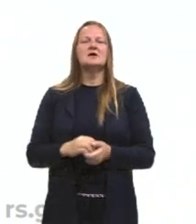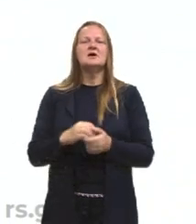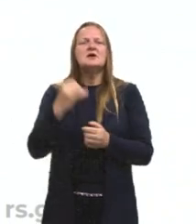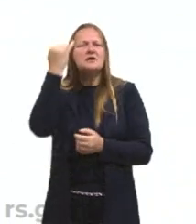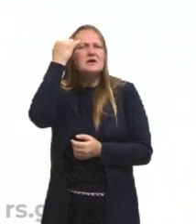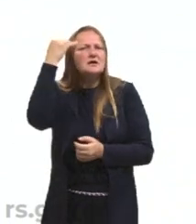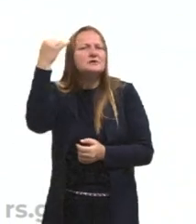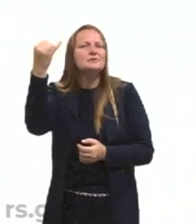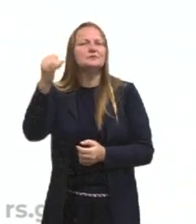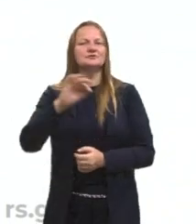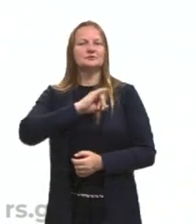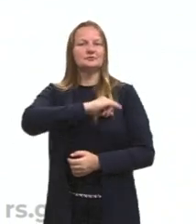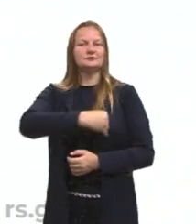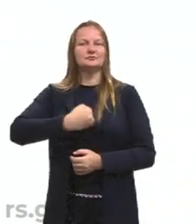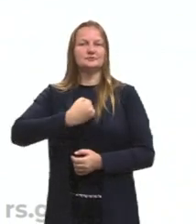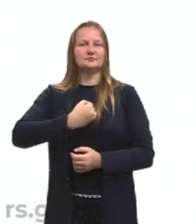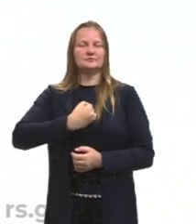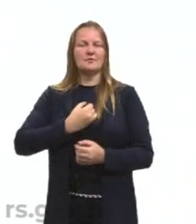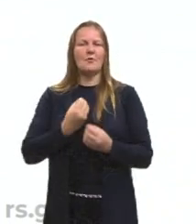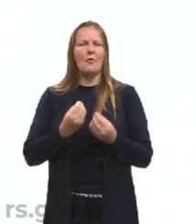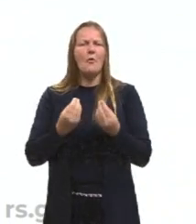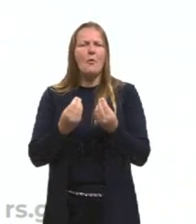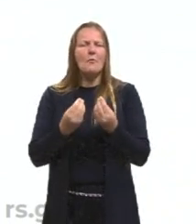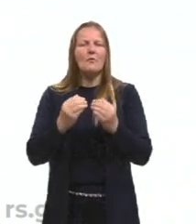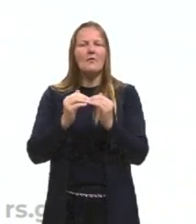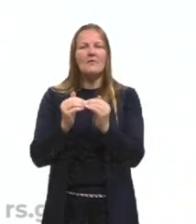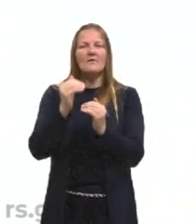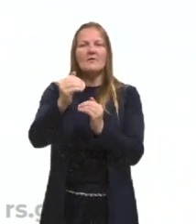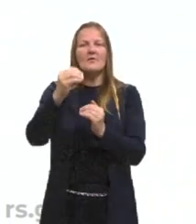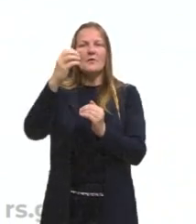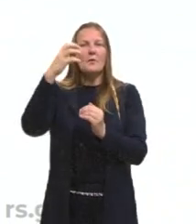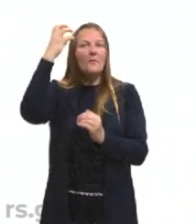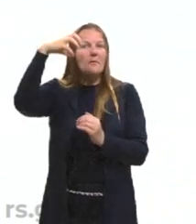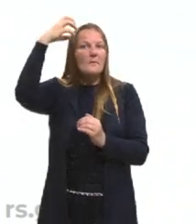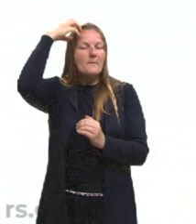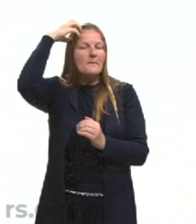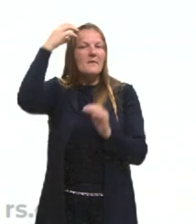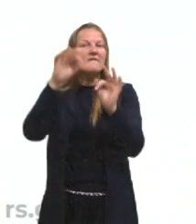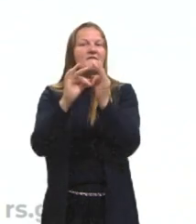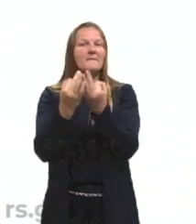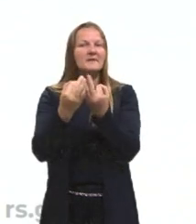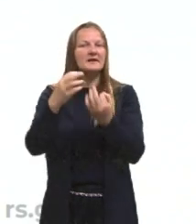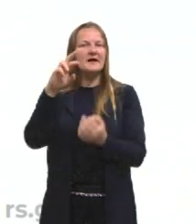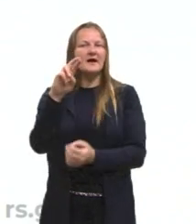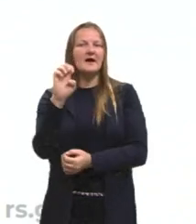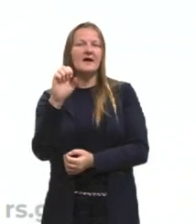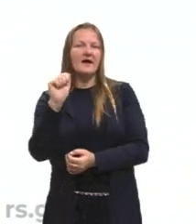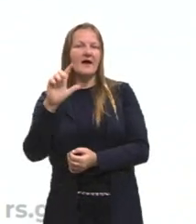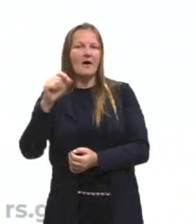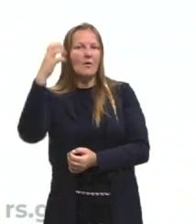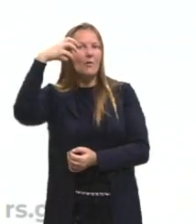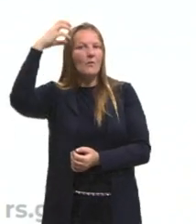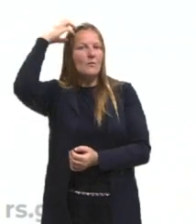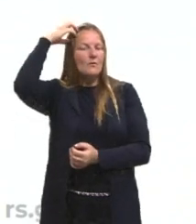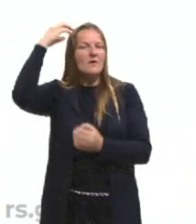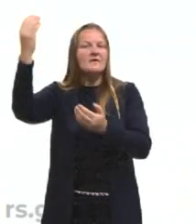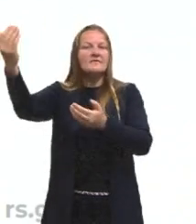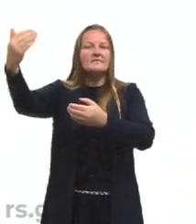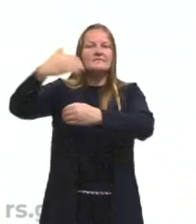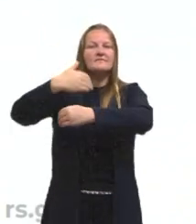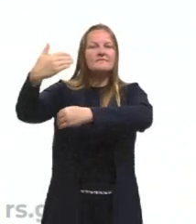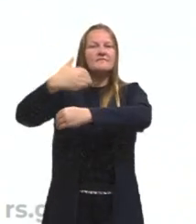a os avanços que a família real traz o Brasil né as construções